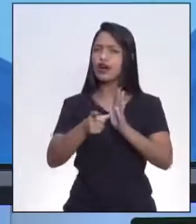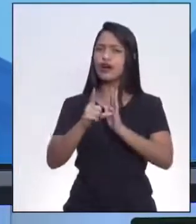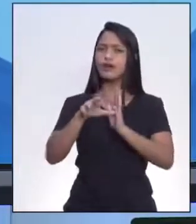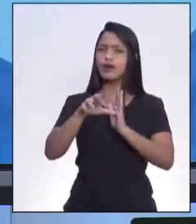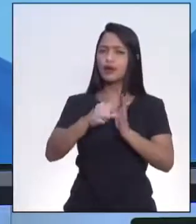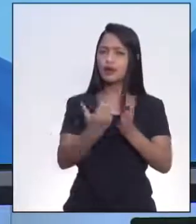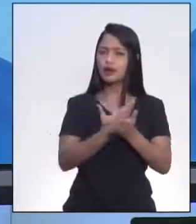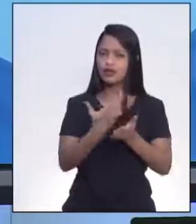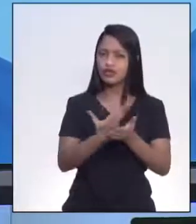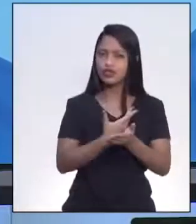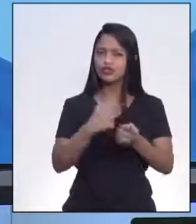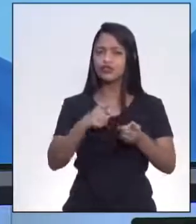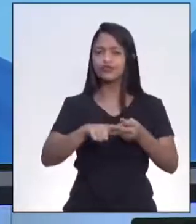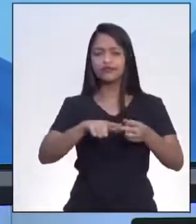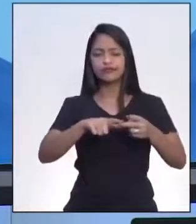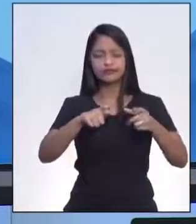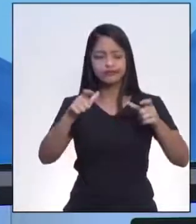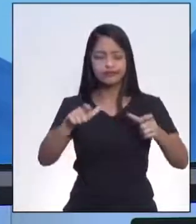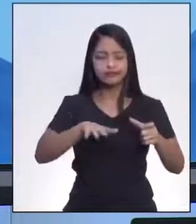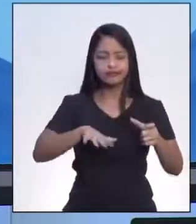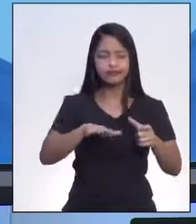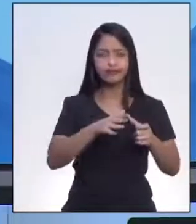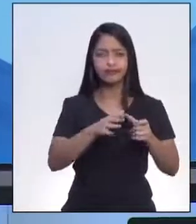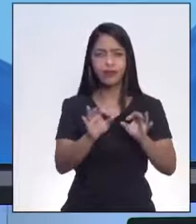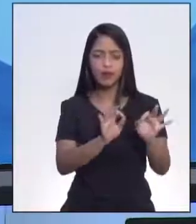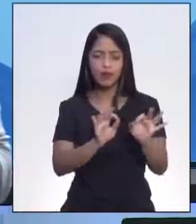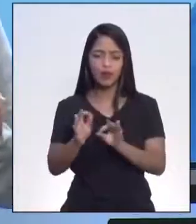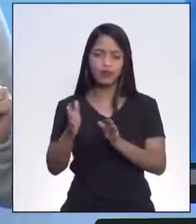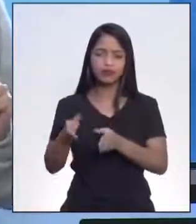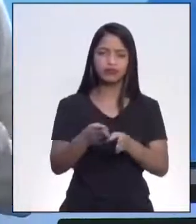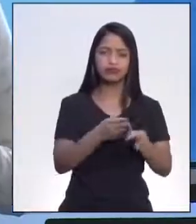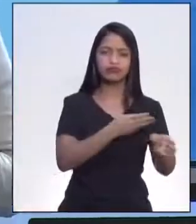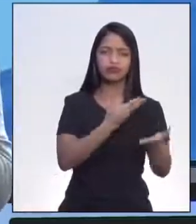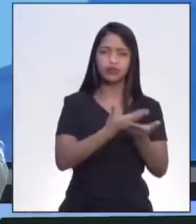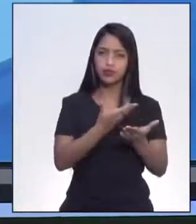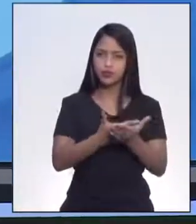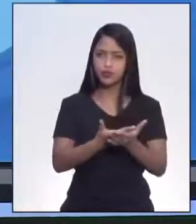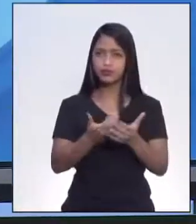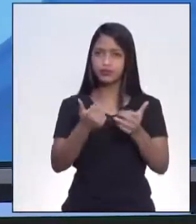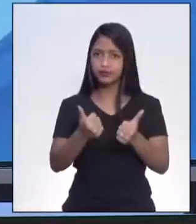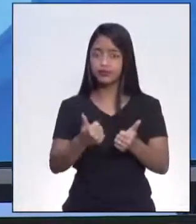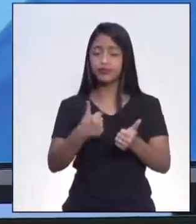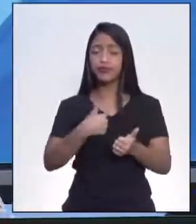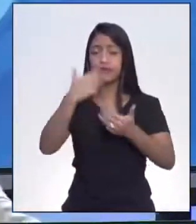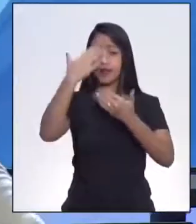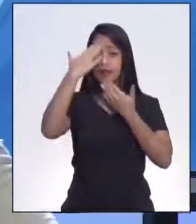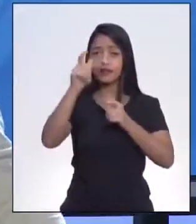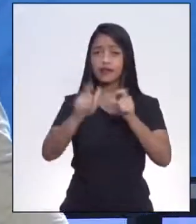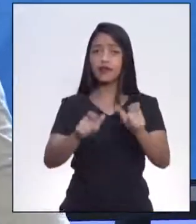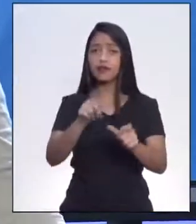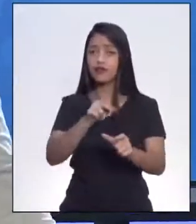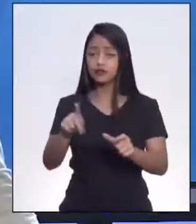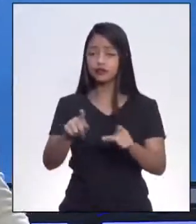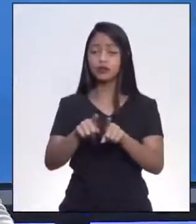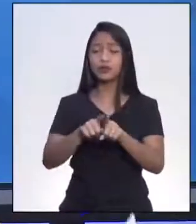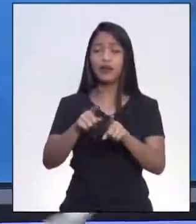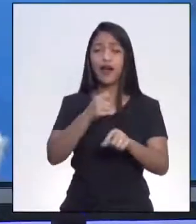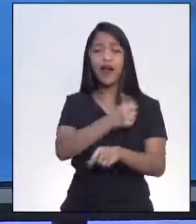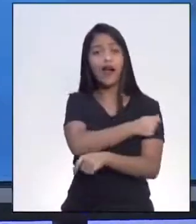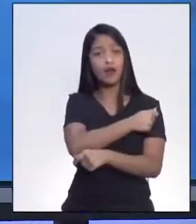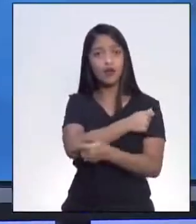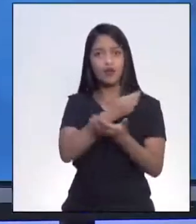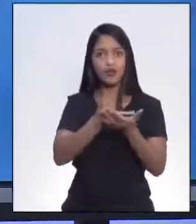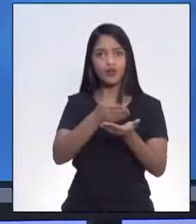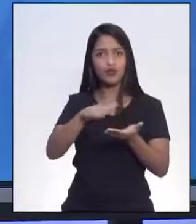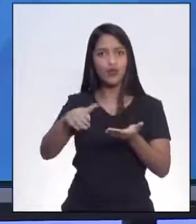né, o caderno, o espaço para vocês estudarem, ok? Eu vou agradecer alguns professores e alunos da aula passada, eu vou colar